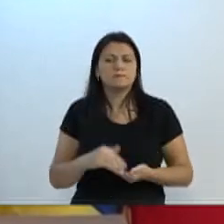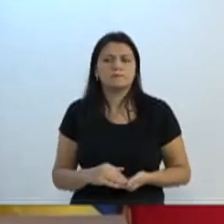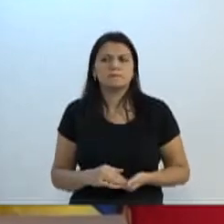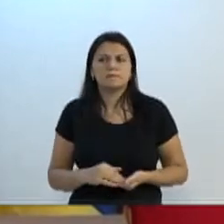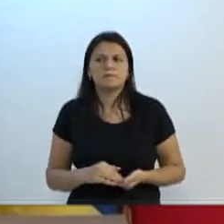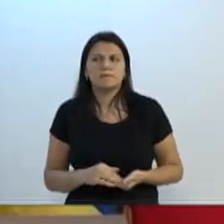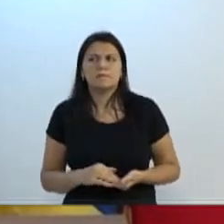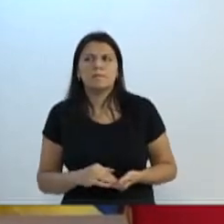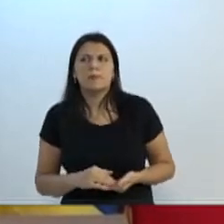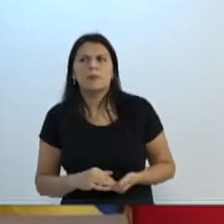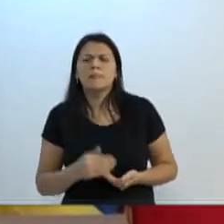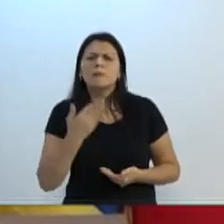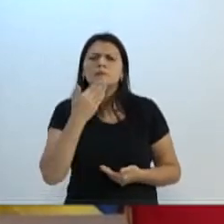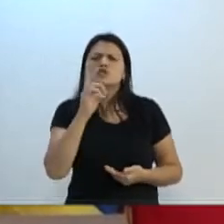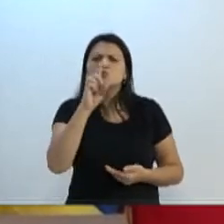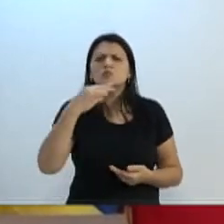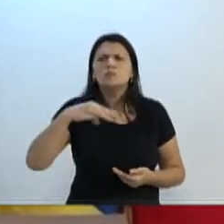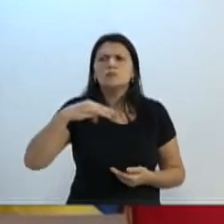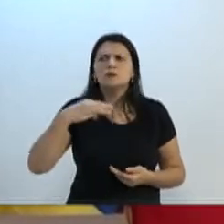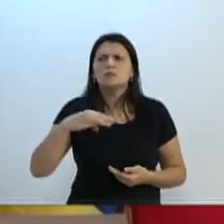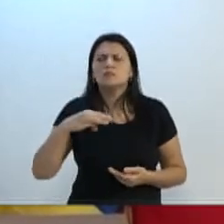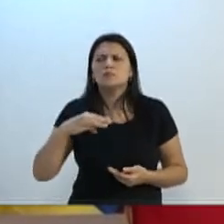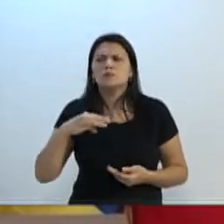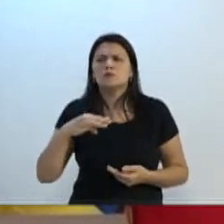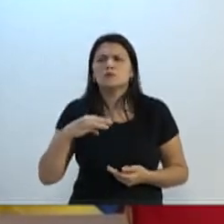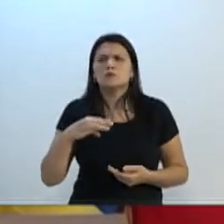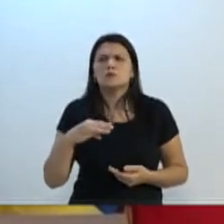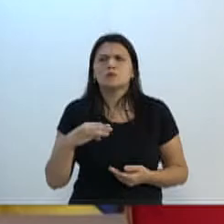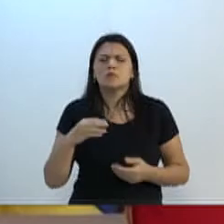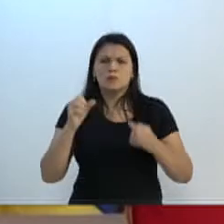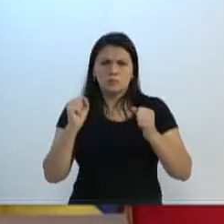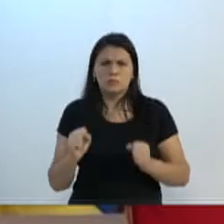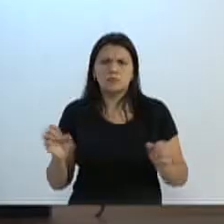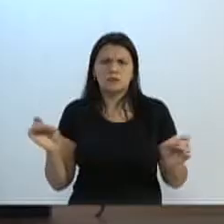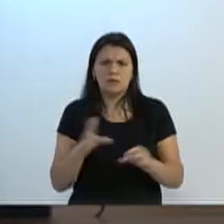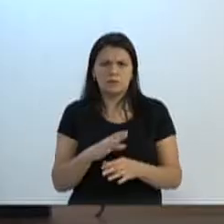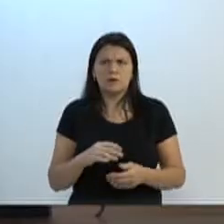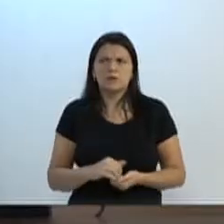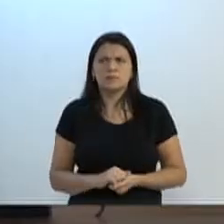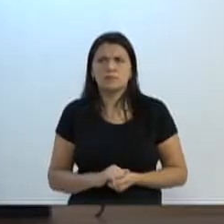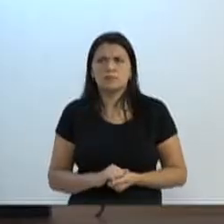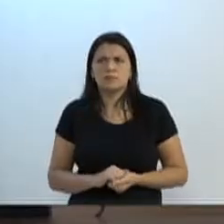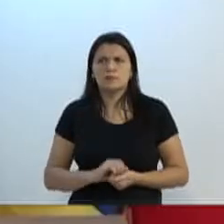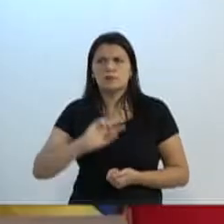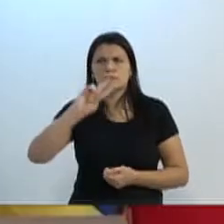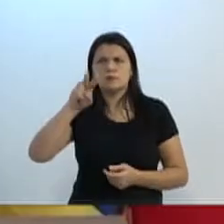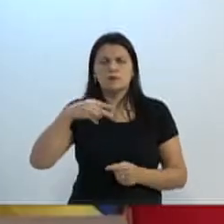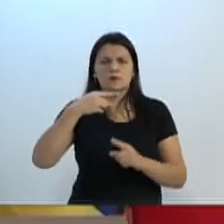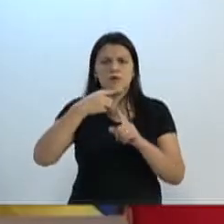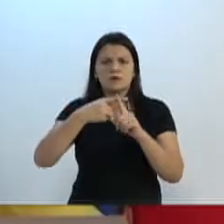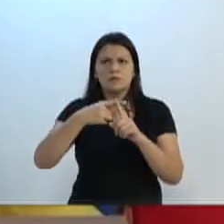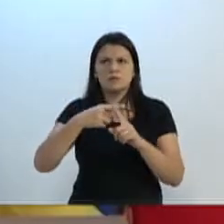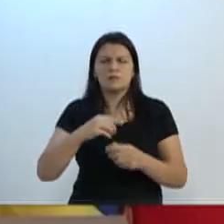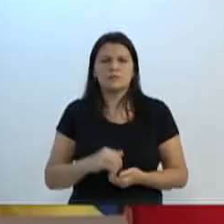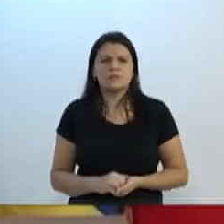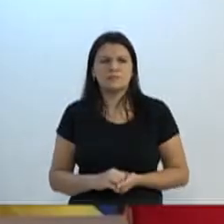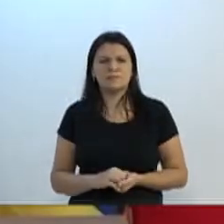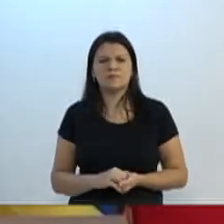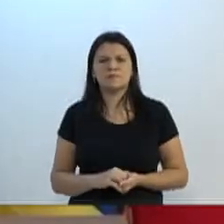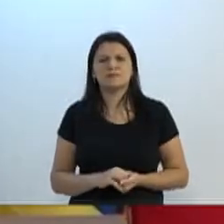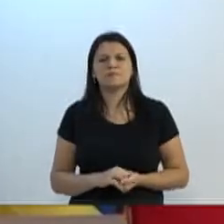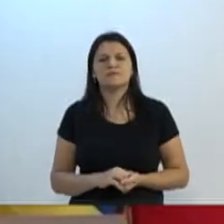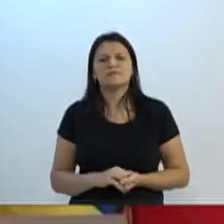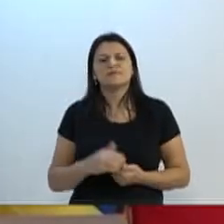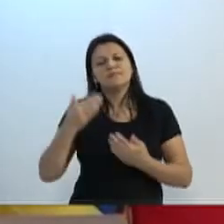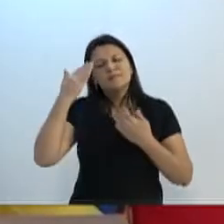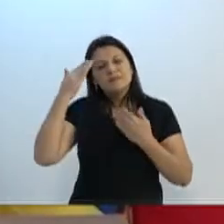pediria mais um minuto e meio, vereador Adriano, se possível, para encerrar minha fala. Mais 2 minutos para Vossa Excelência. Obrigado pela generosidade. E